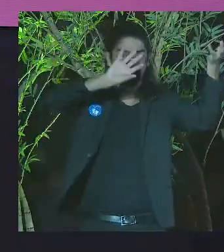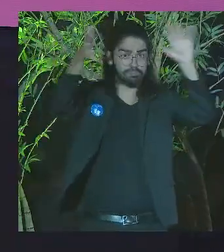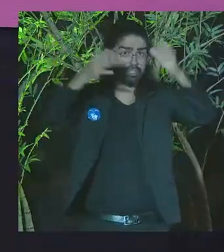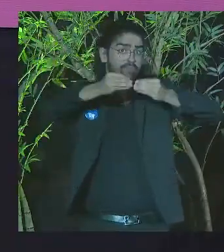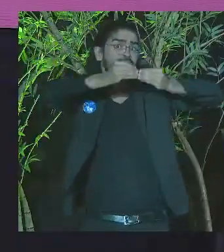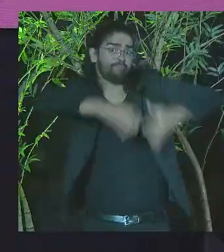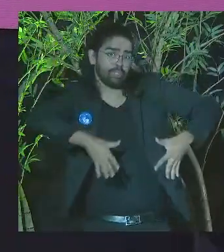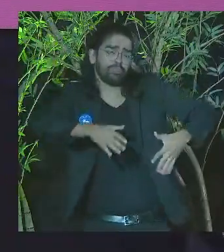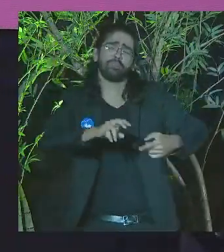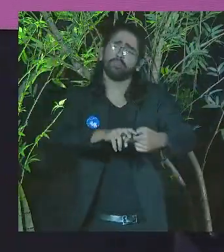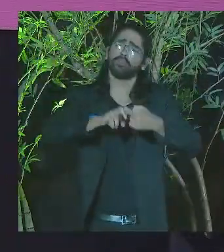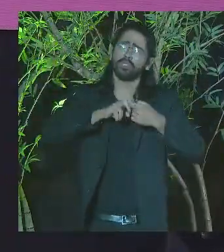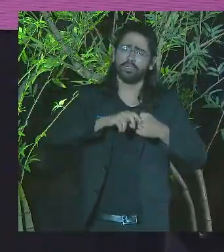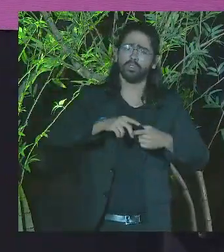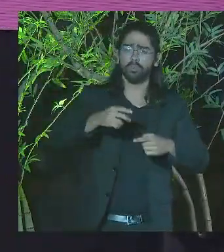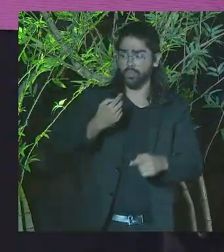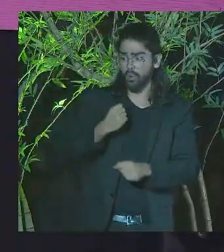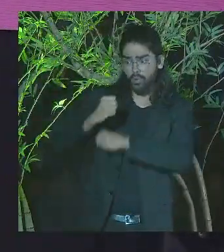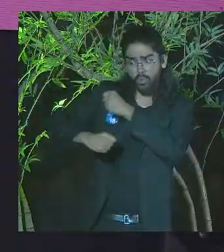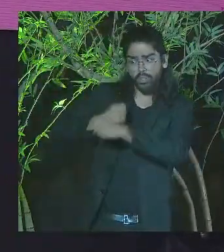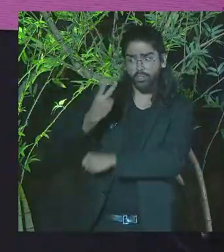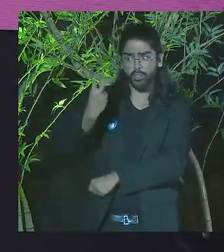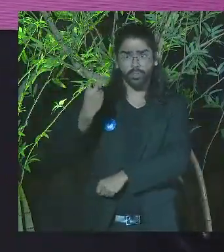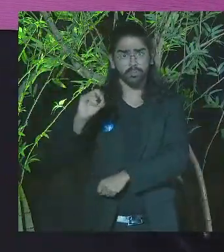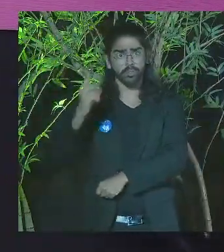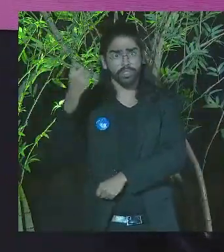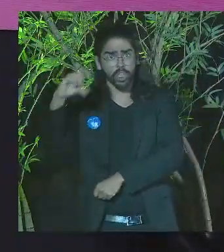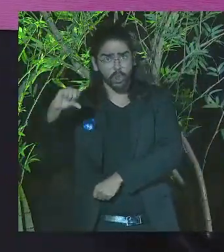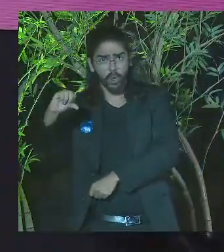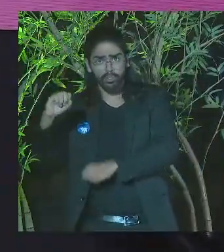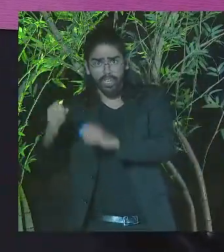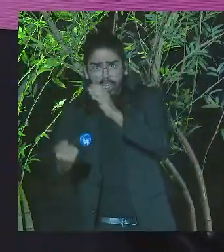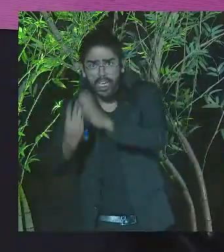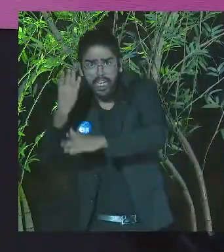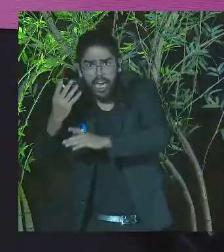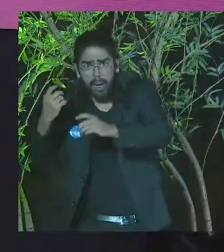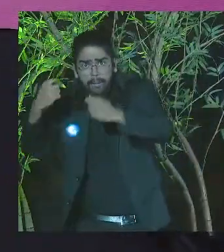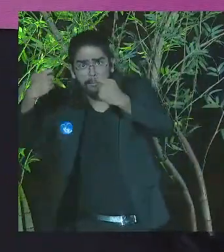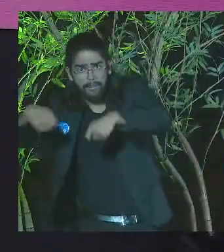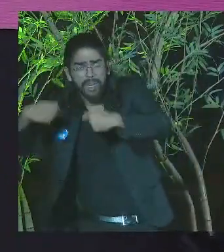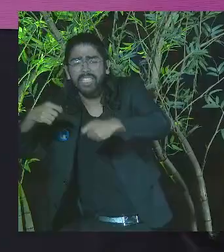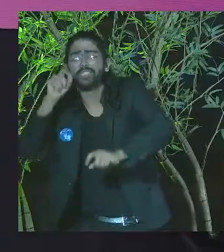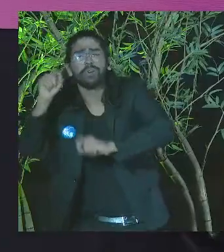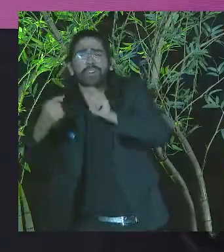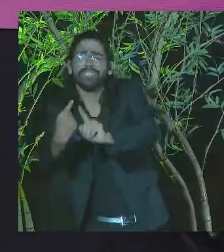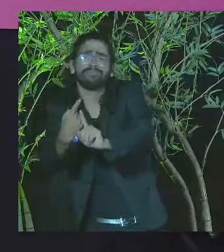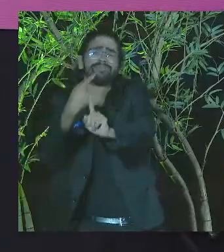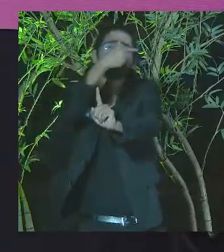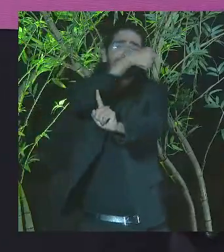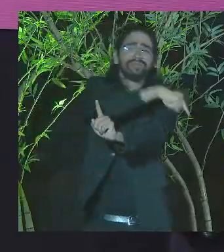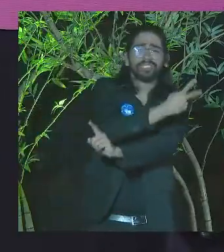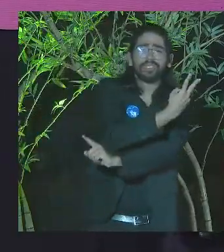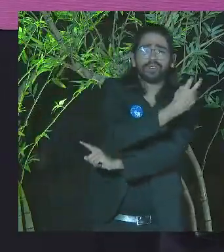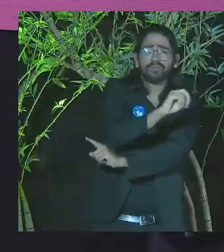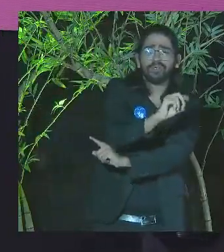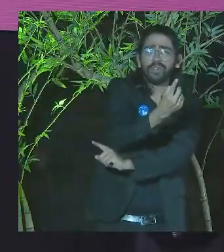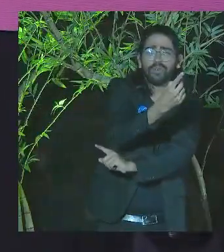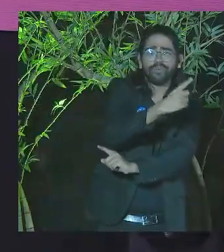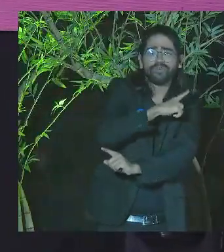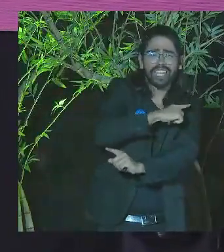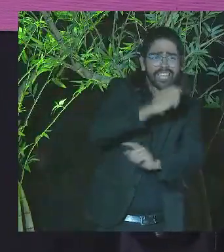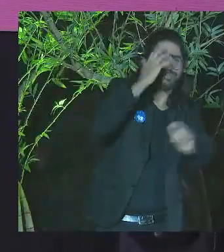que 2019 exista, em 2001, é preciso que essa imaginação